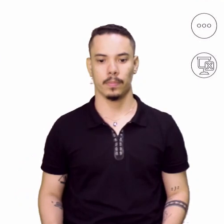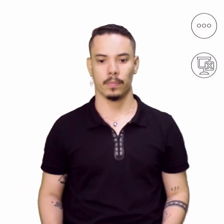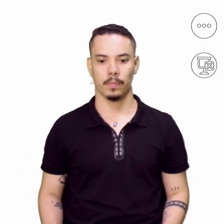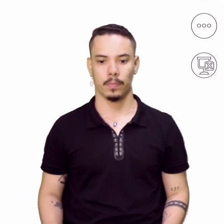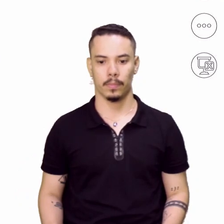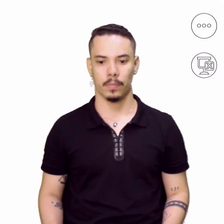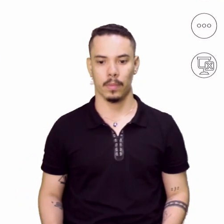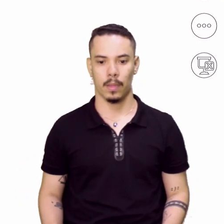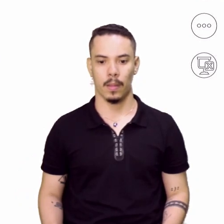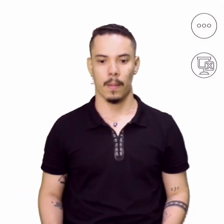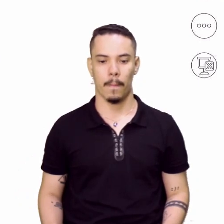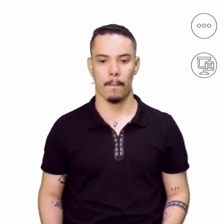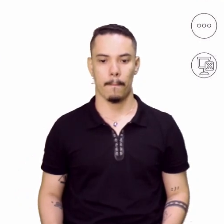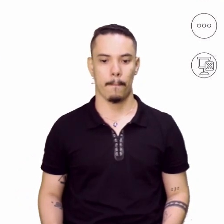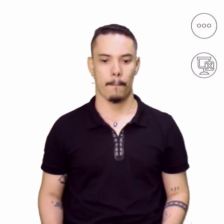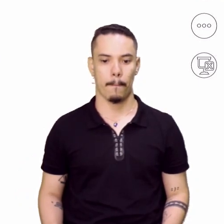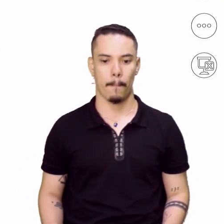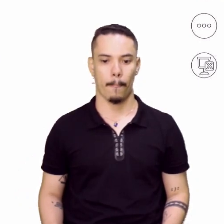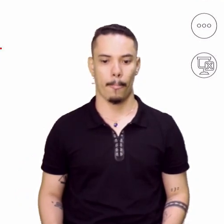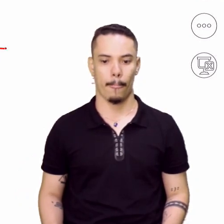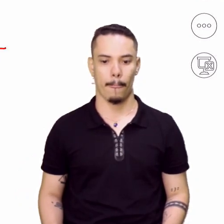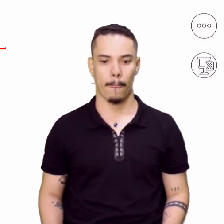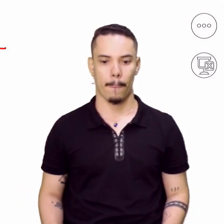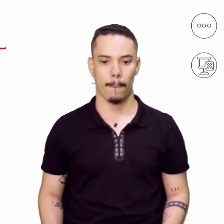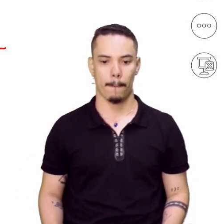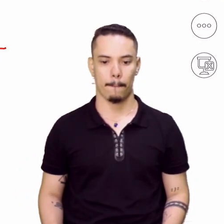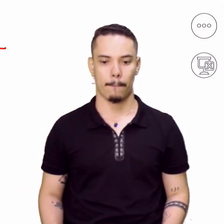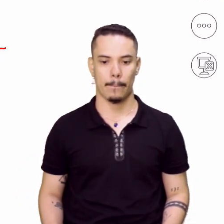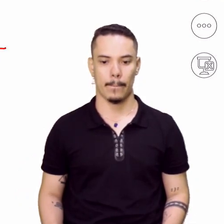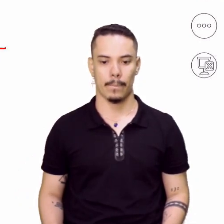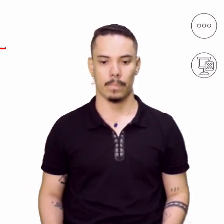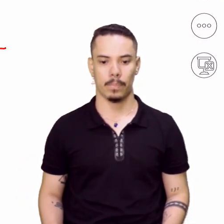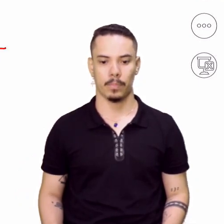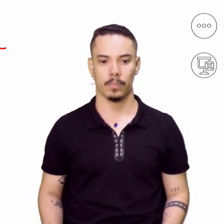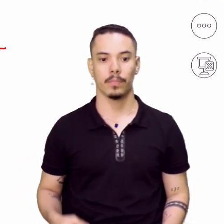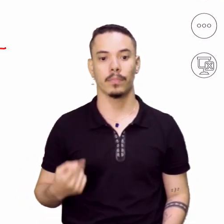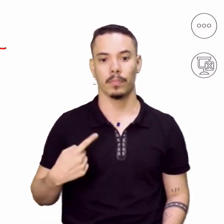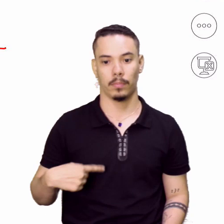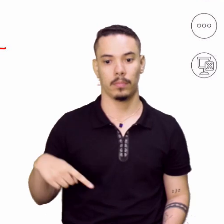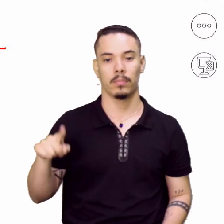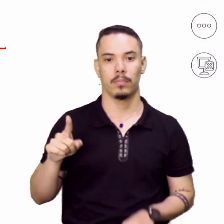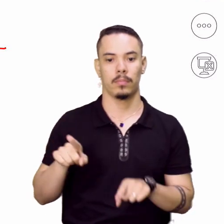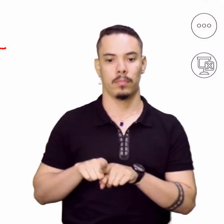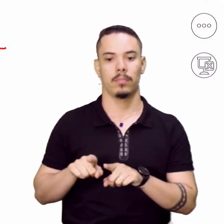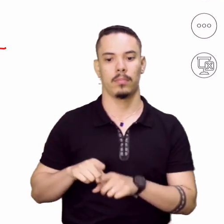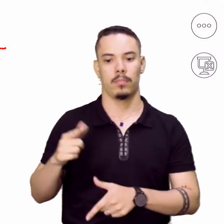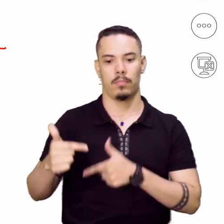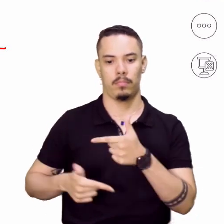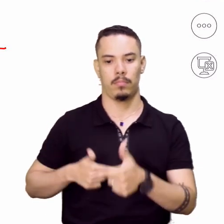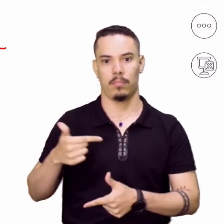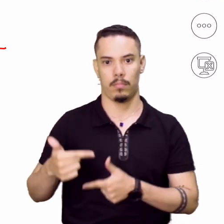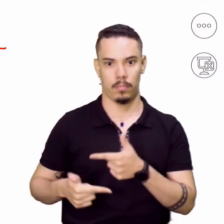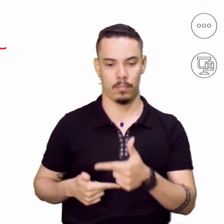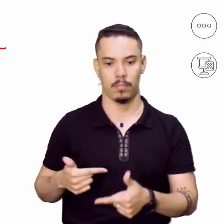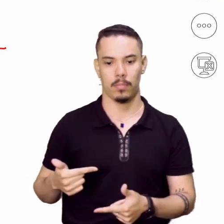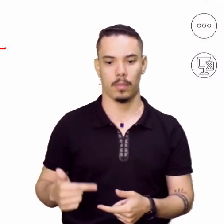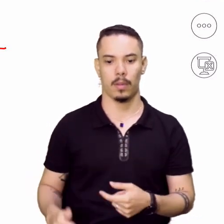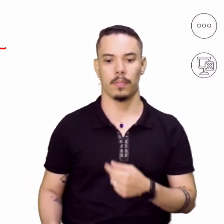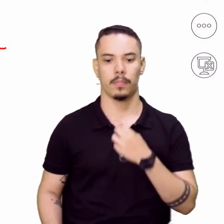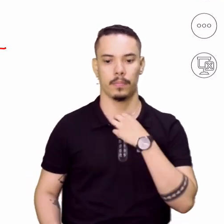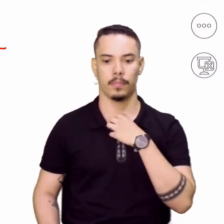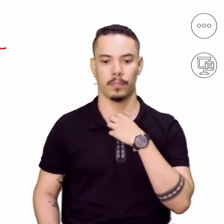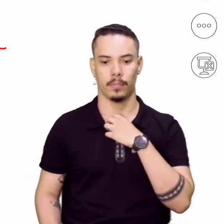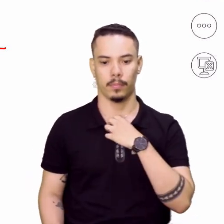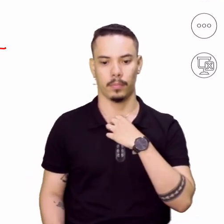vai ter visita aí de pessoas we will work at the UBS nós vamos nós iremos trabalhar Inclusive tem duas três formas de